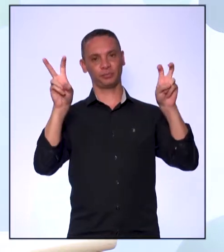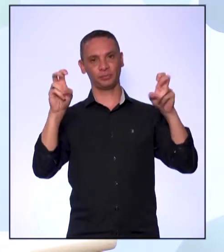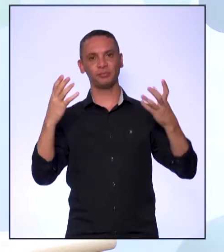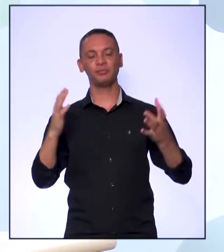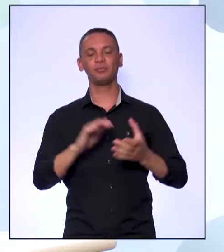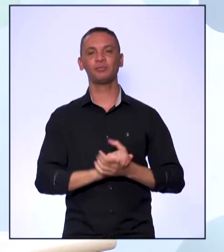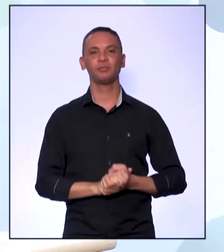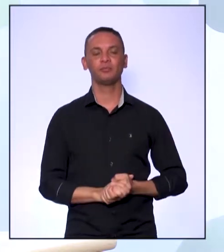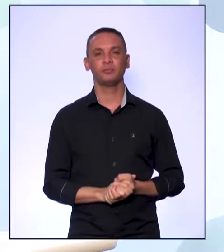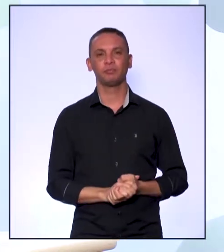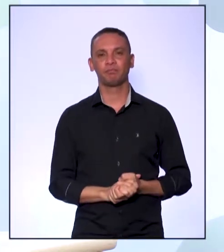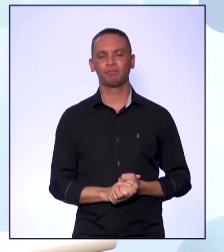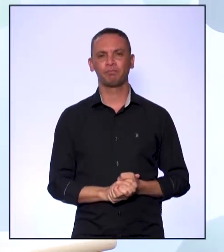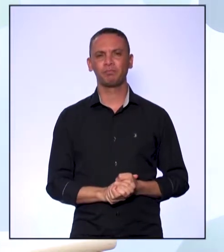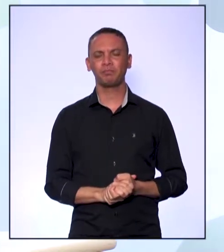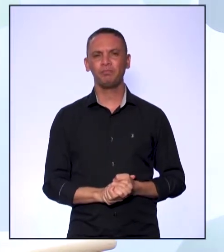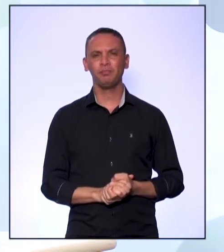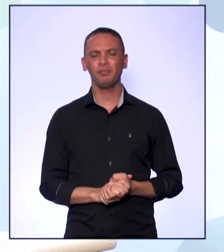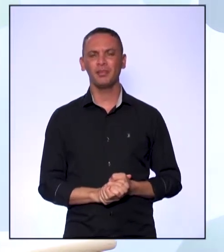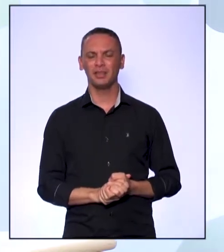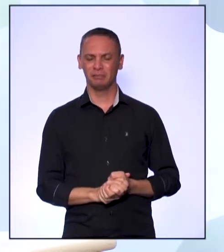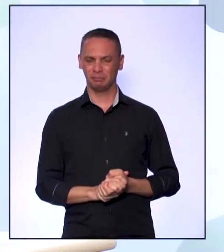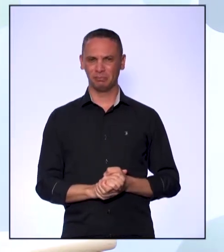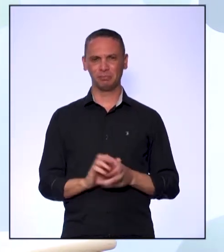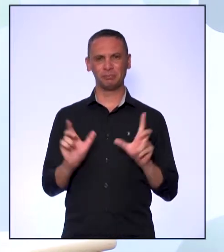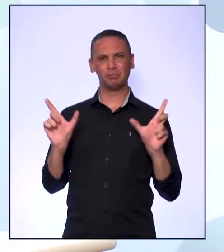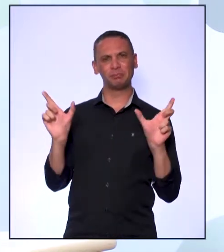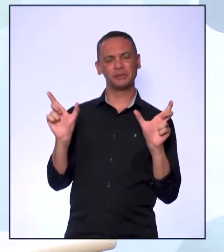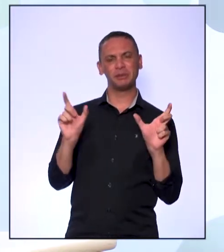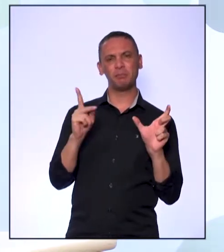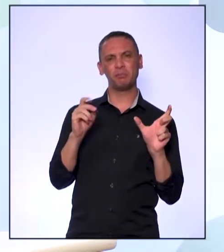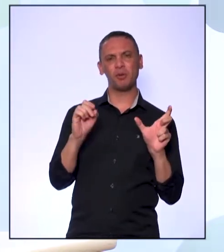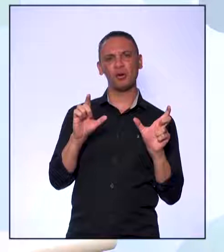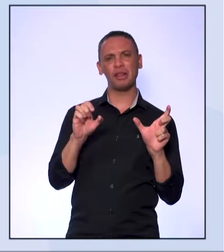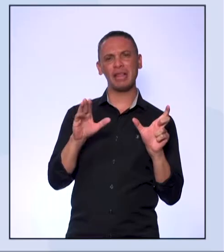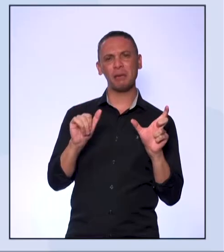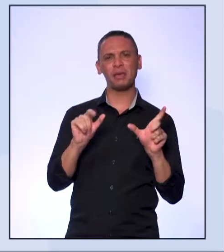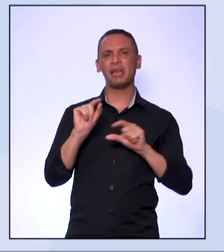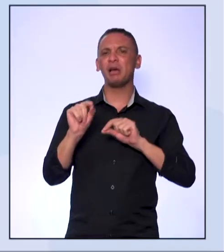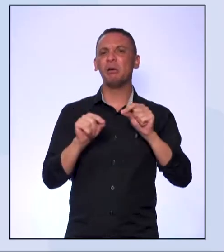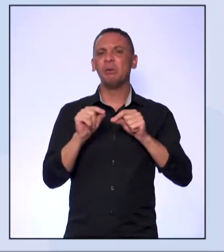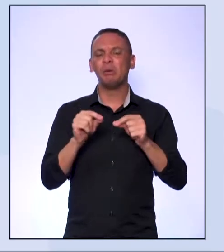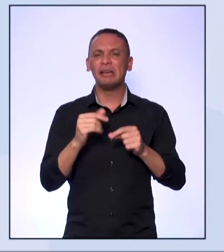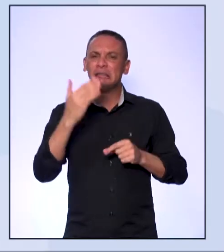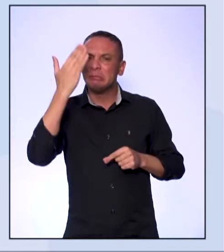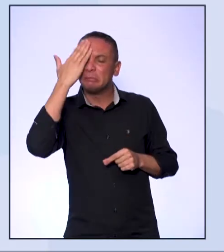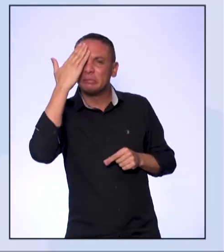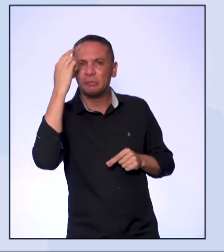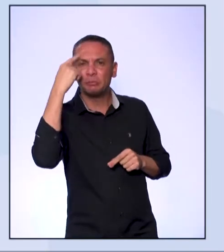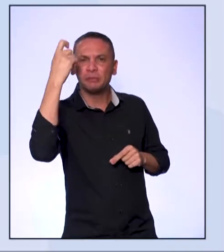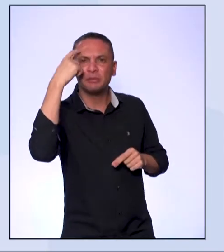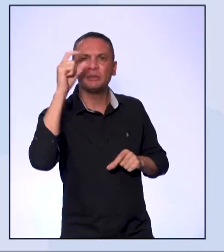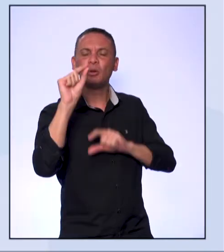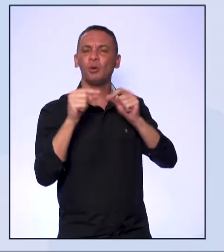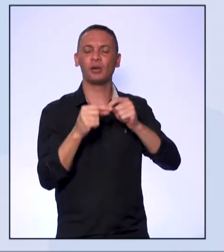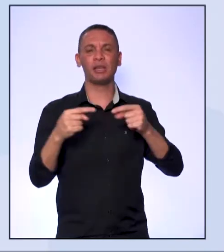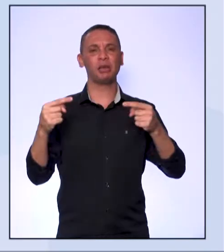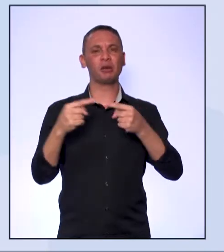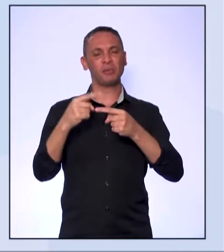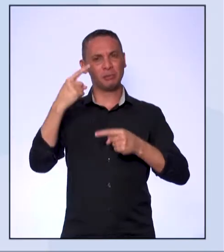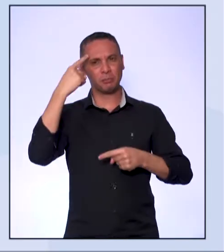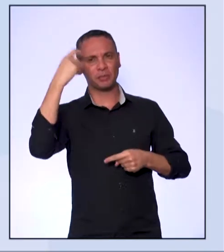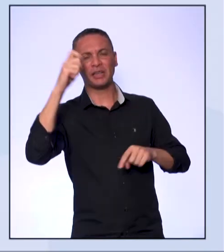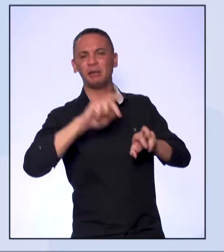isso. O que é uma questão polêmica? Uma questão polêmica ela é também entendida como uma questão controversa,